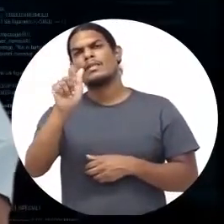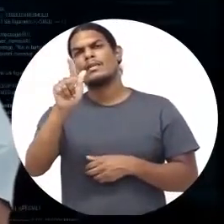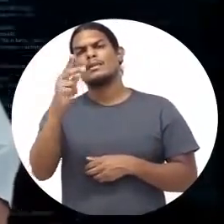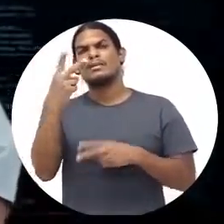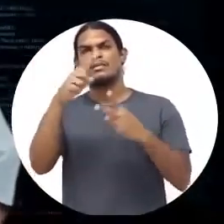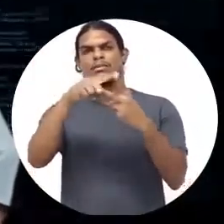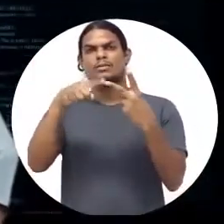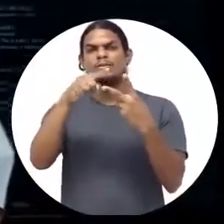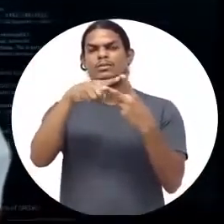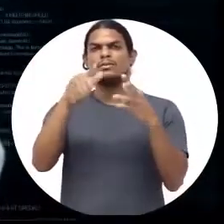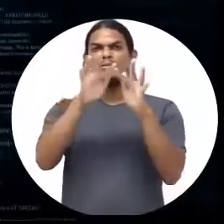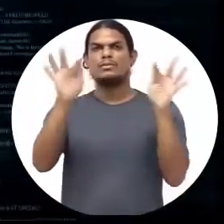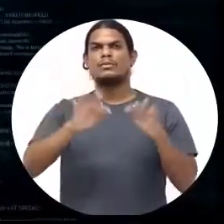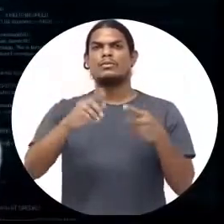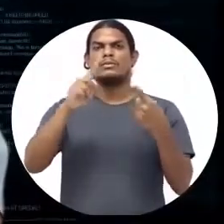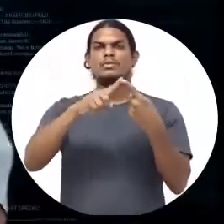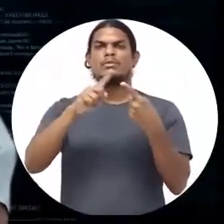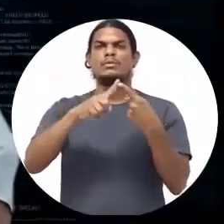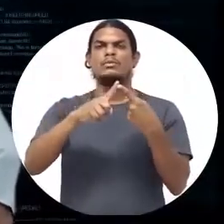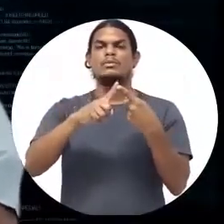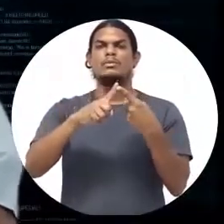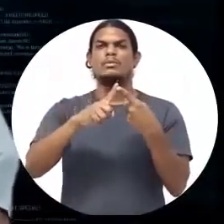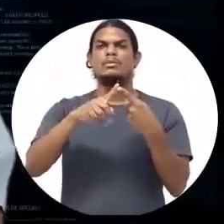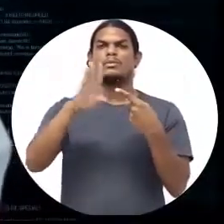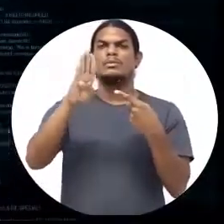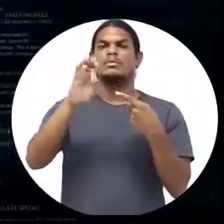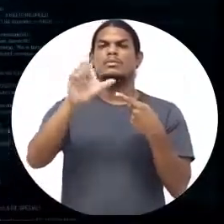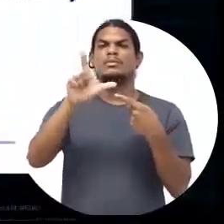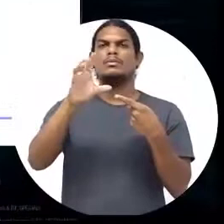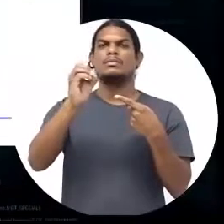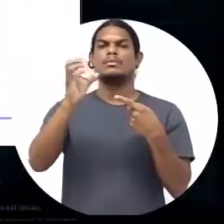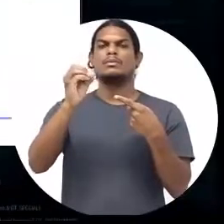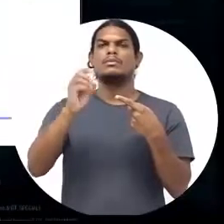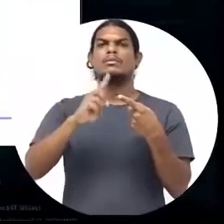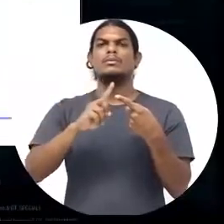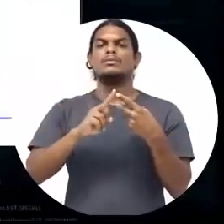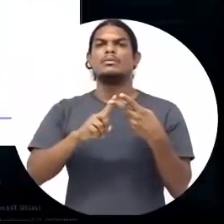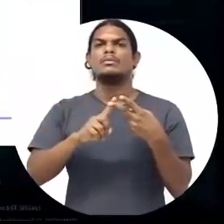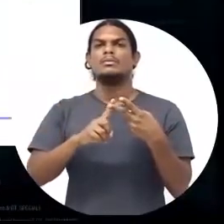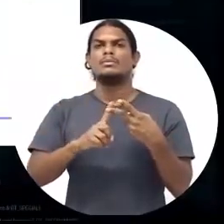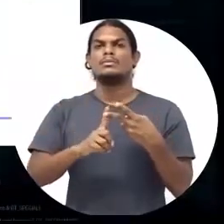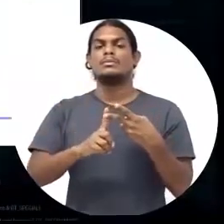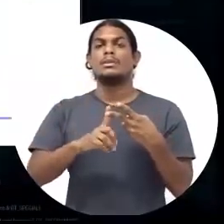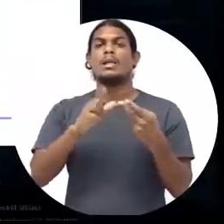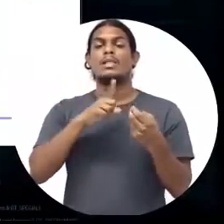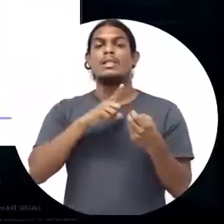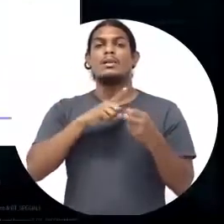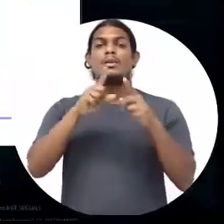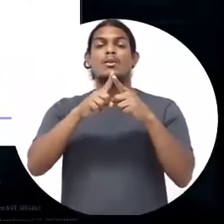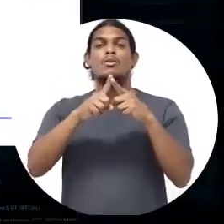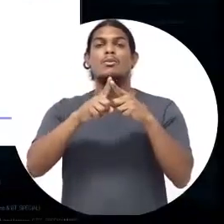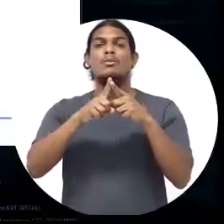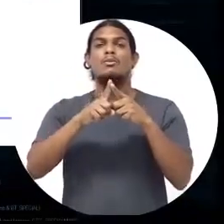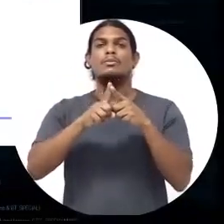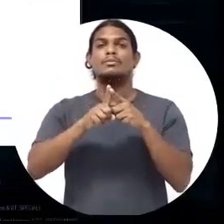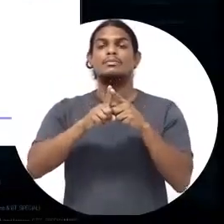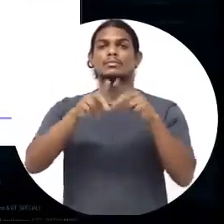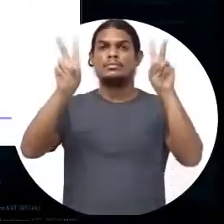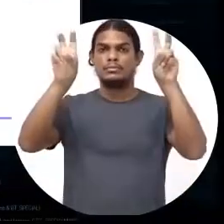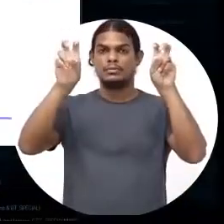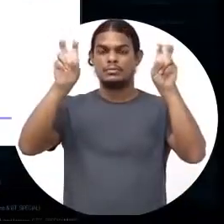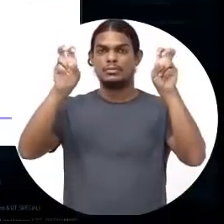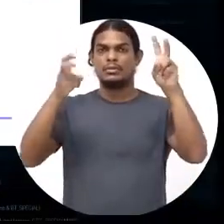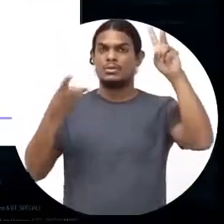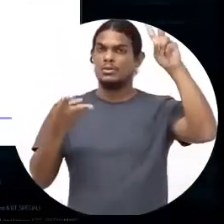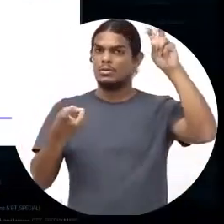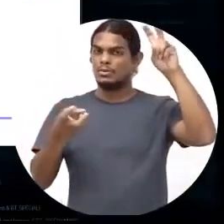Ela pode ser em bloco ou em line. Então, se você observar aí, você tem meu parágrafo. Ele é o conteúdo, ele é um texto que a